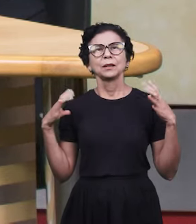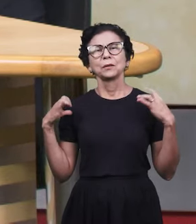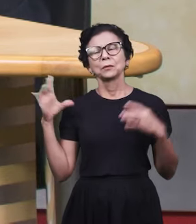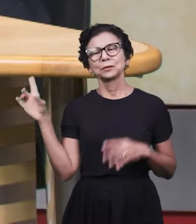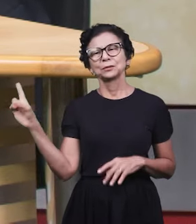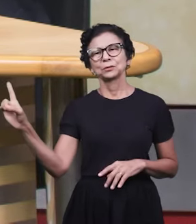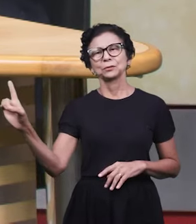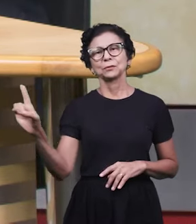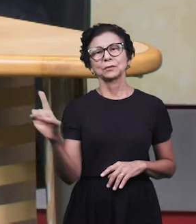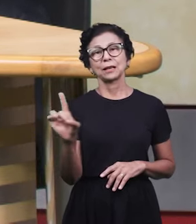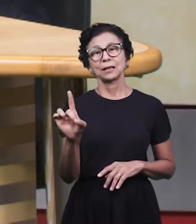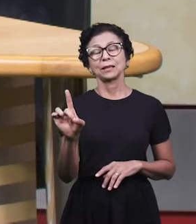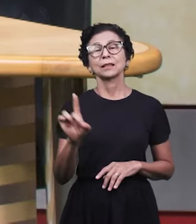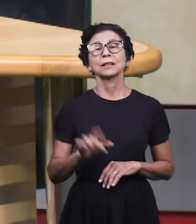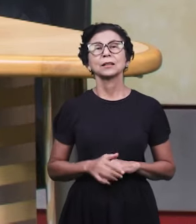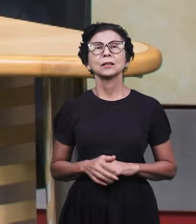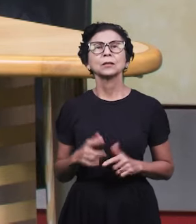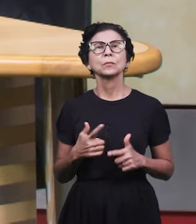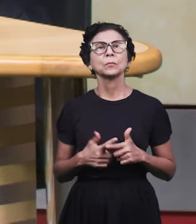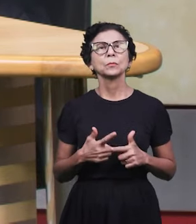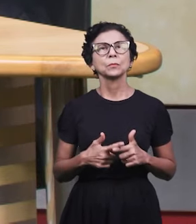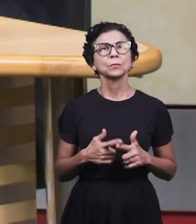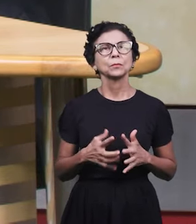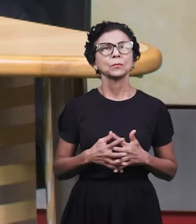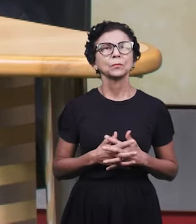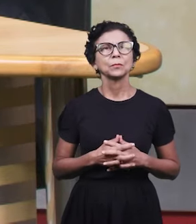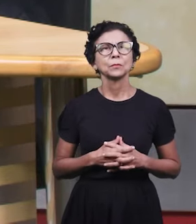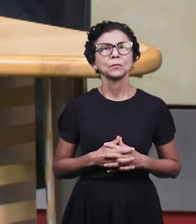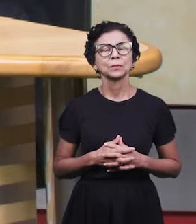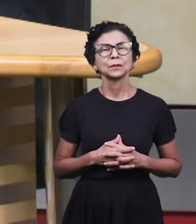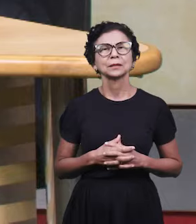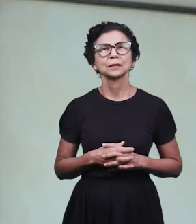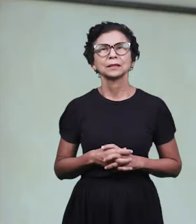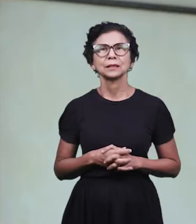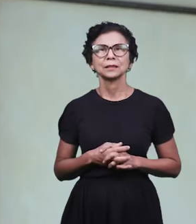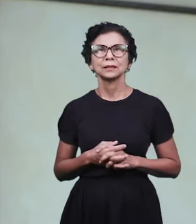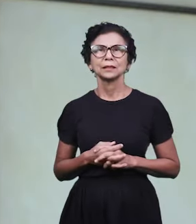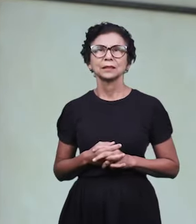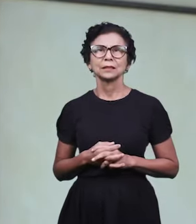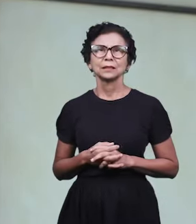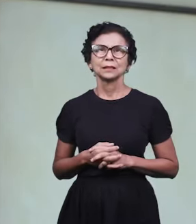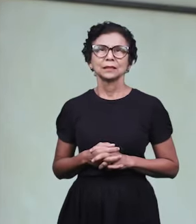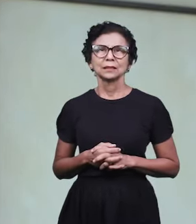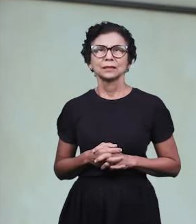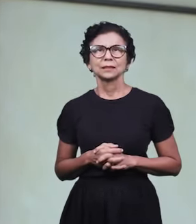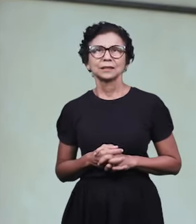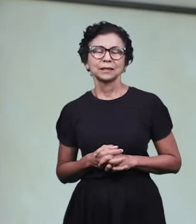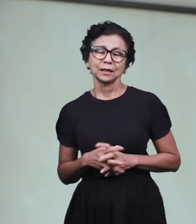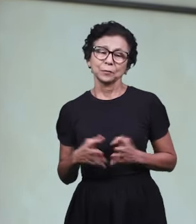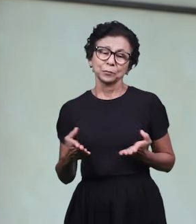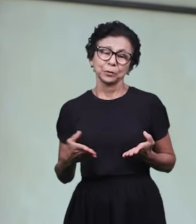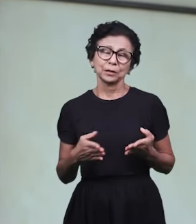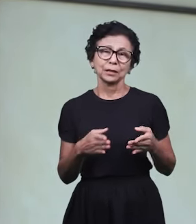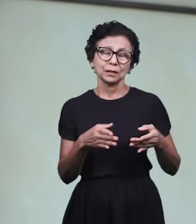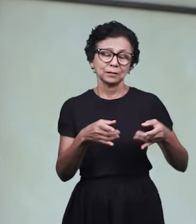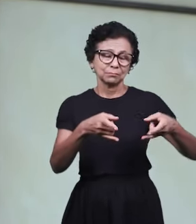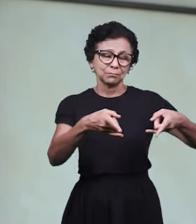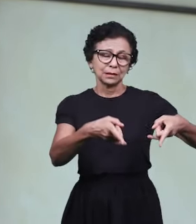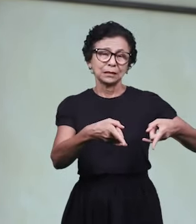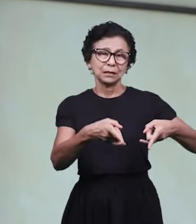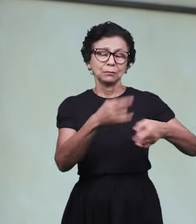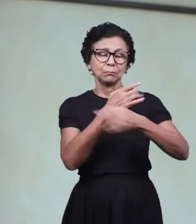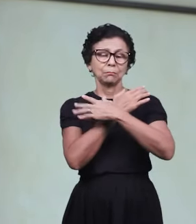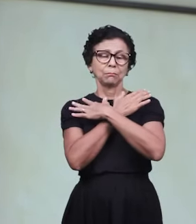de vestes brancas. E por que isso? É porque é sempre um momento de insegurança, né? Você está partindo, tem alguém ficando, há algum